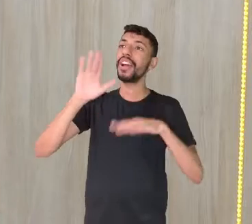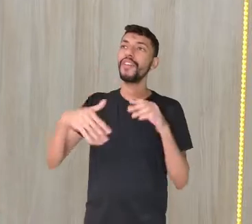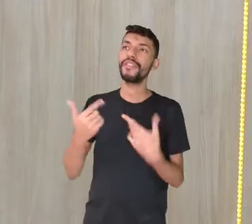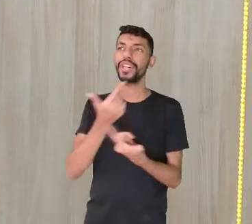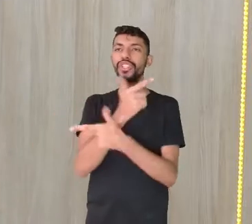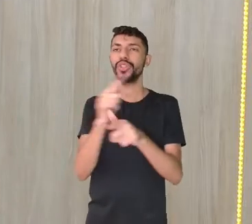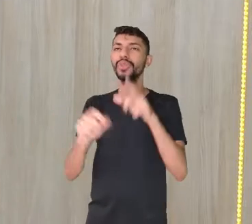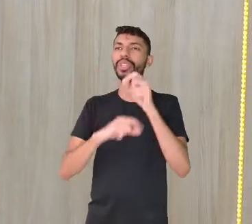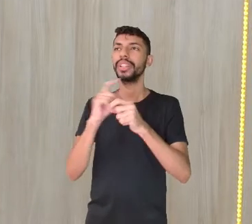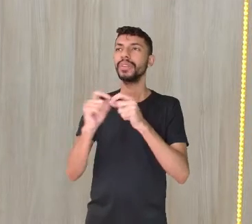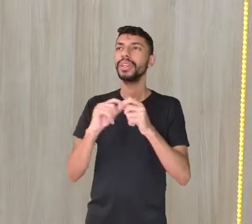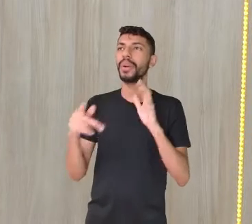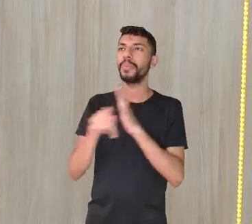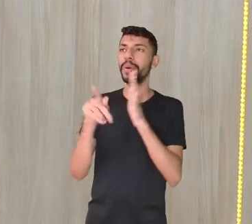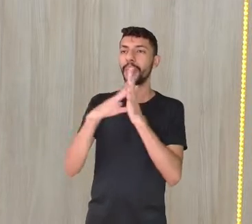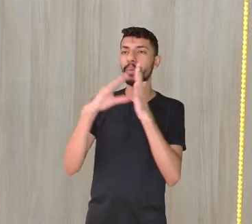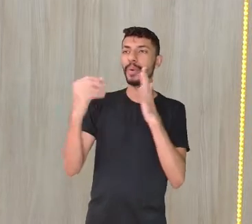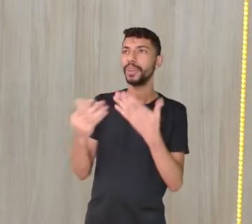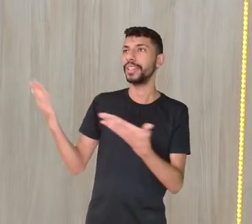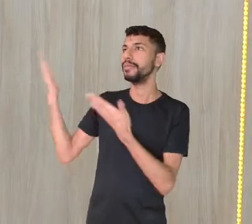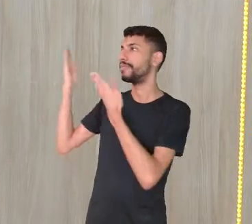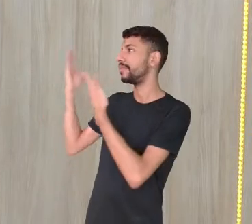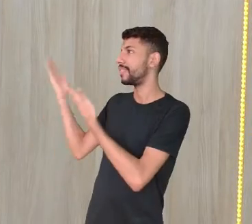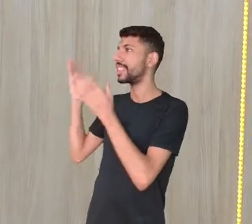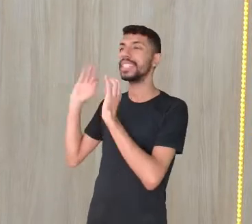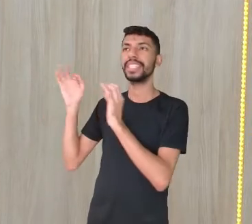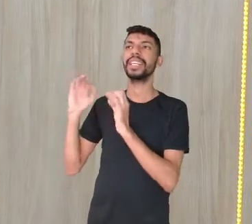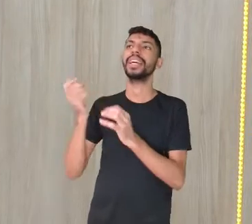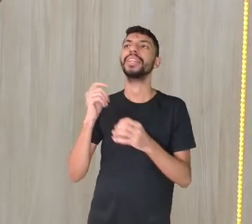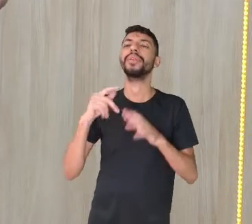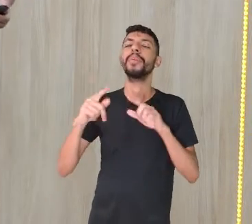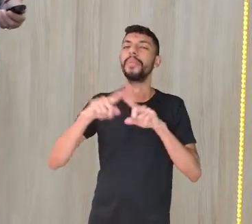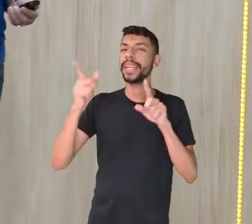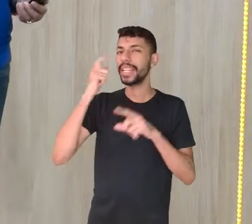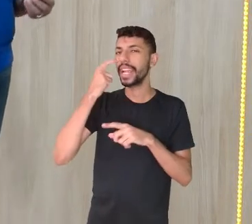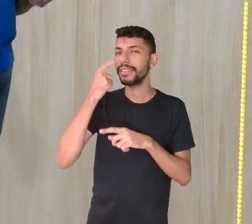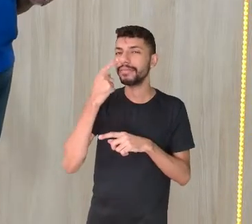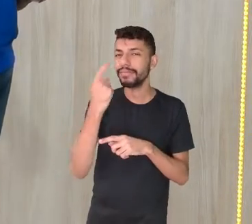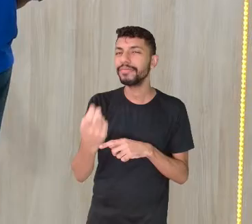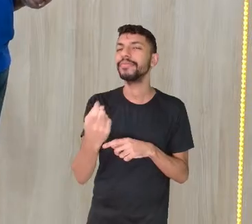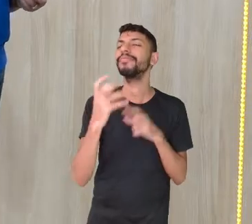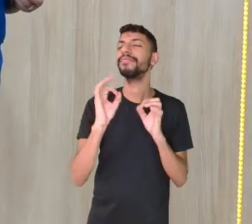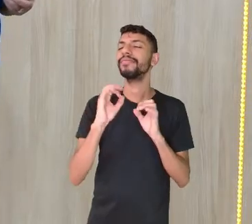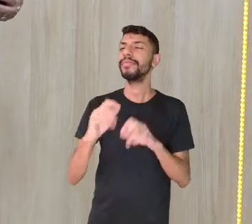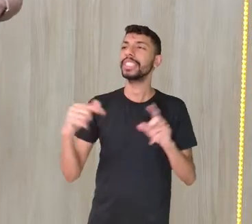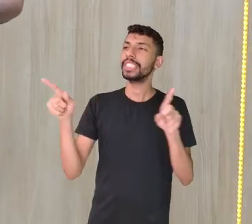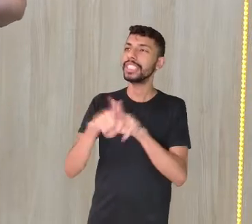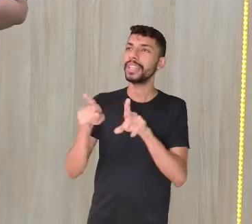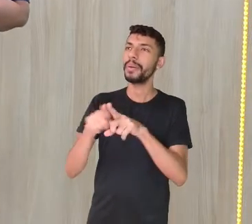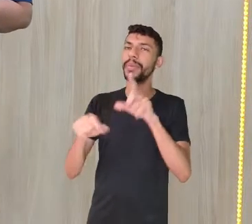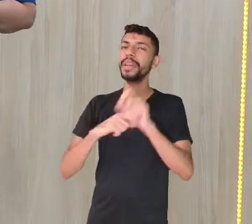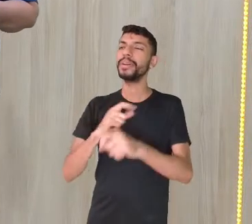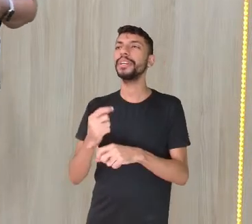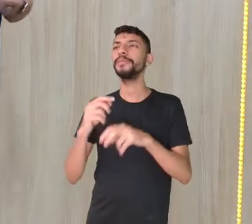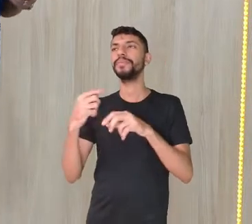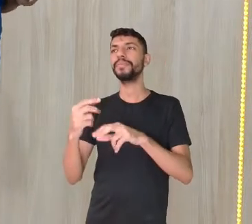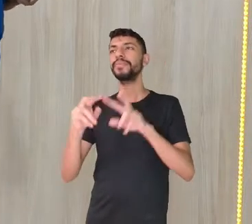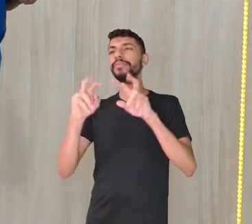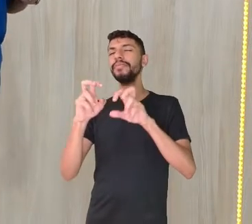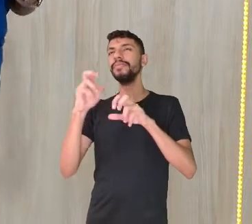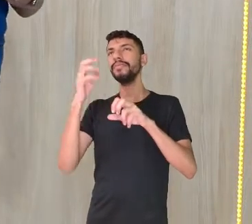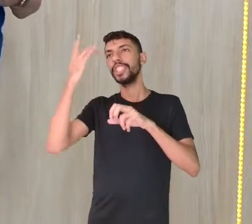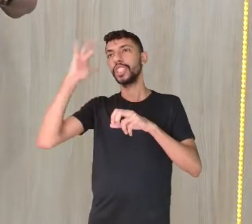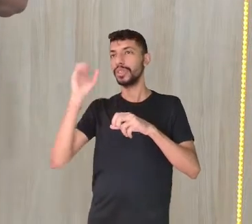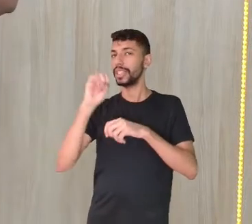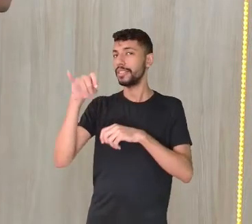né? Sim, sim. Do robô que eles tinham. Mas é bem Sim. interessante. Gente, até a questão, Cláudia, não sei se tu lembra,